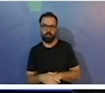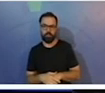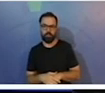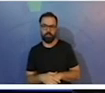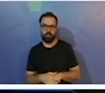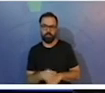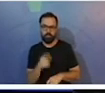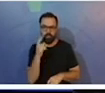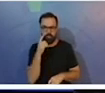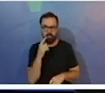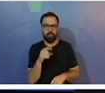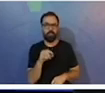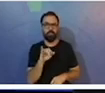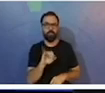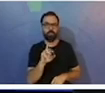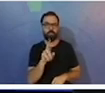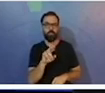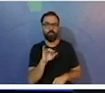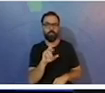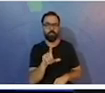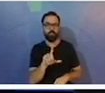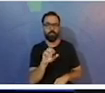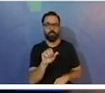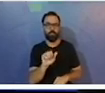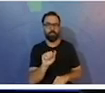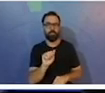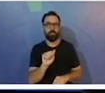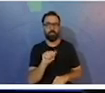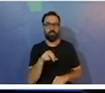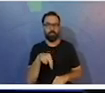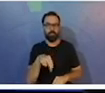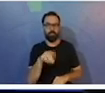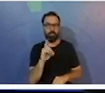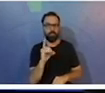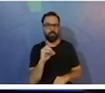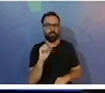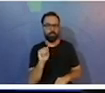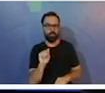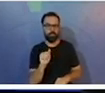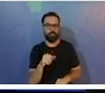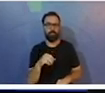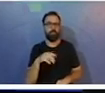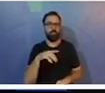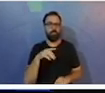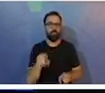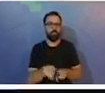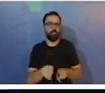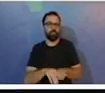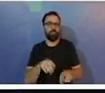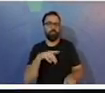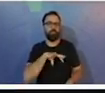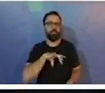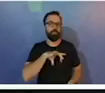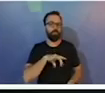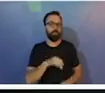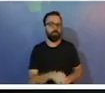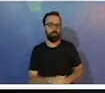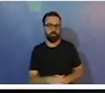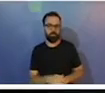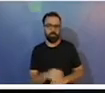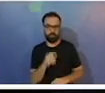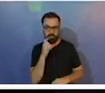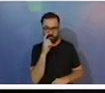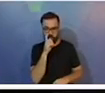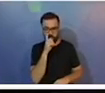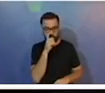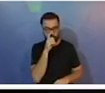ó, um pequenininho, a Irlanda, Portugal. Então, eles pedem um desses, um de um lado, outro do outro. Então, vamos lá,